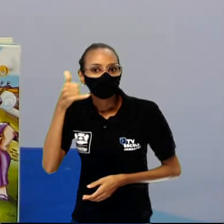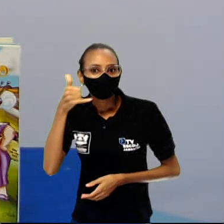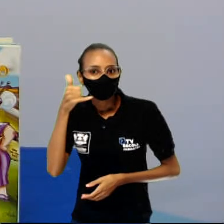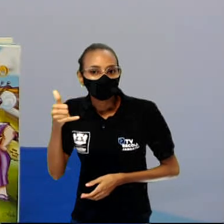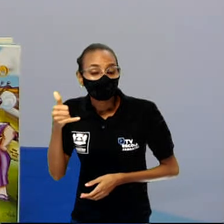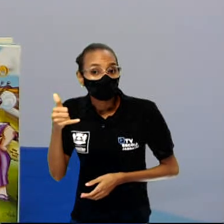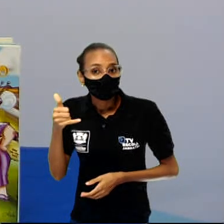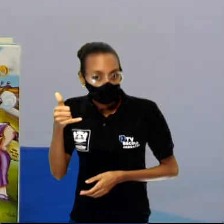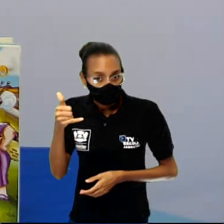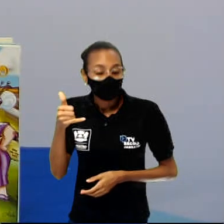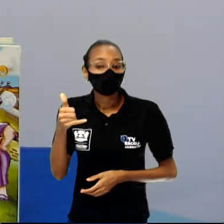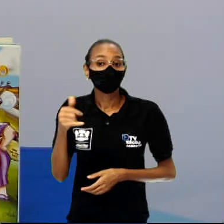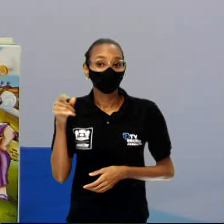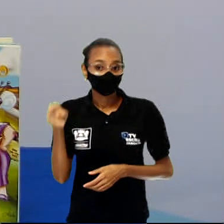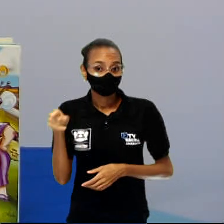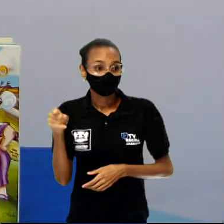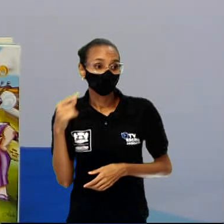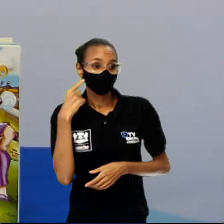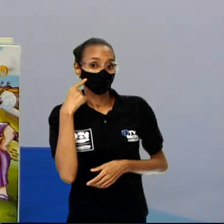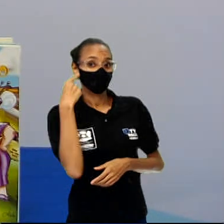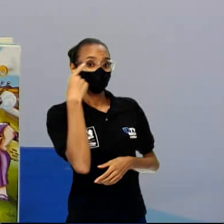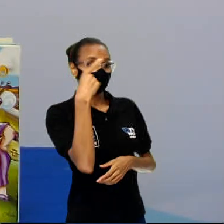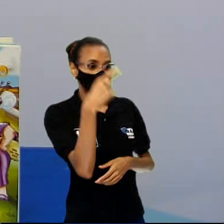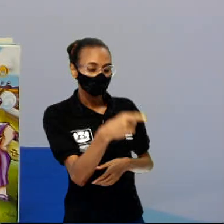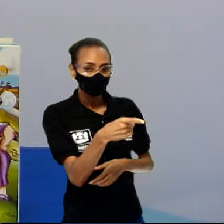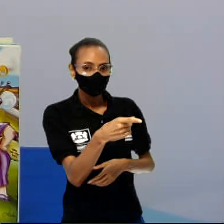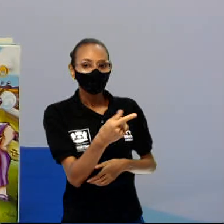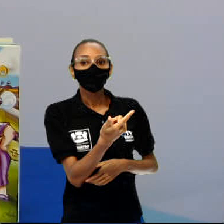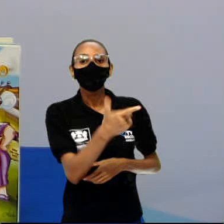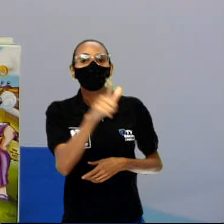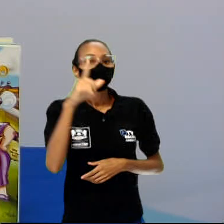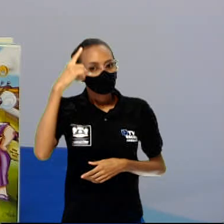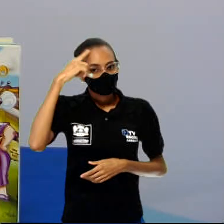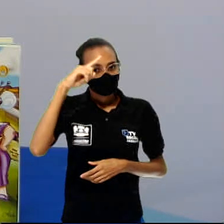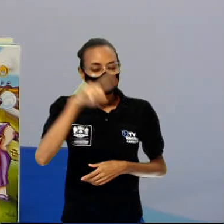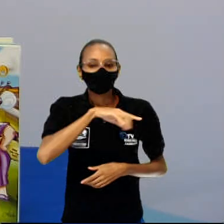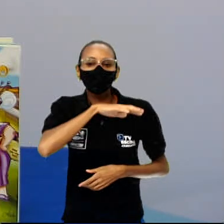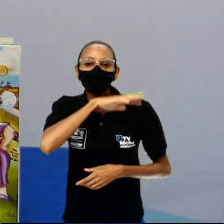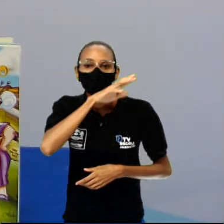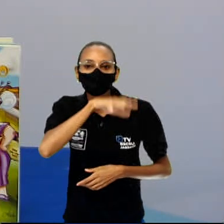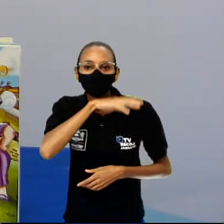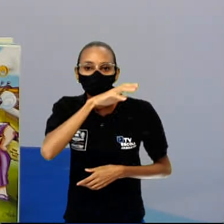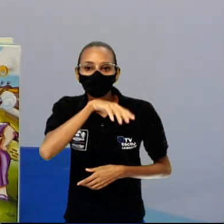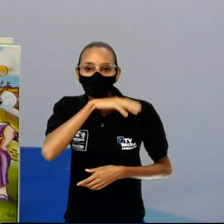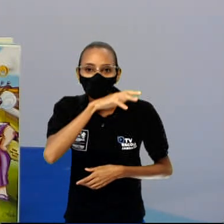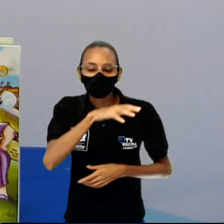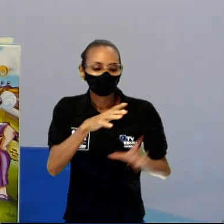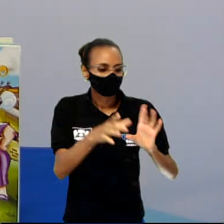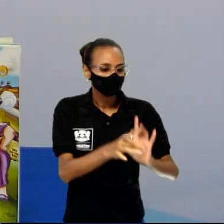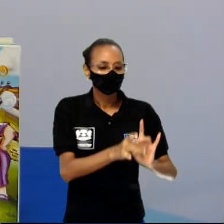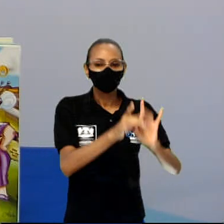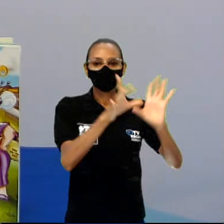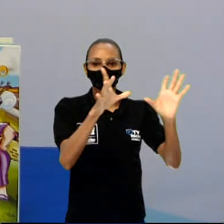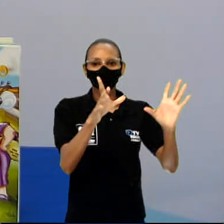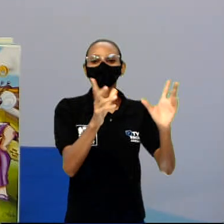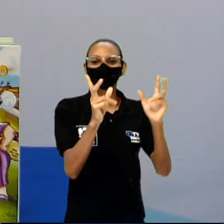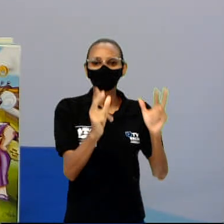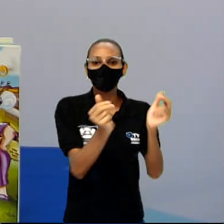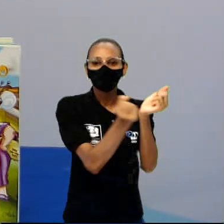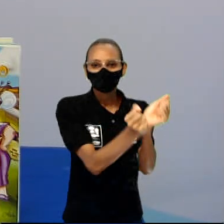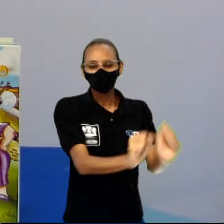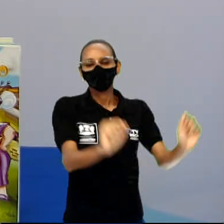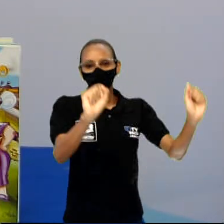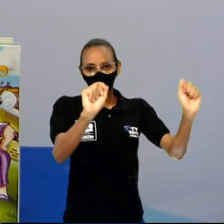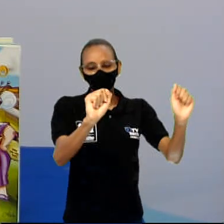IBAMA. E ela foi lá para conferir. No outro dia, os animais estavam libertos daquele lugar. Alguns